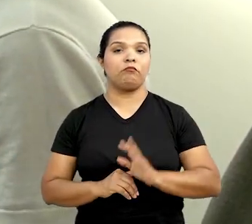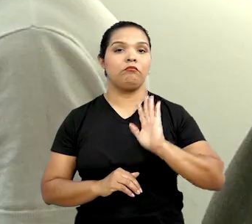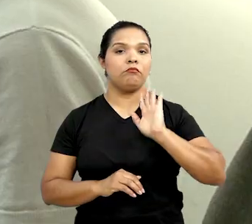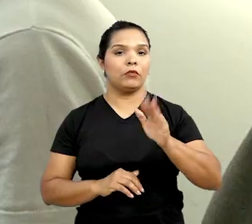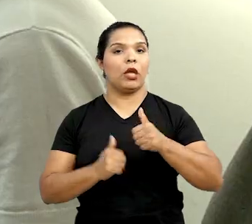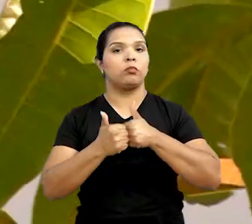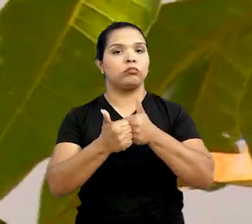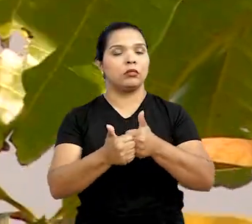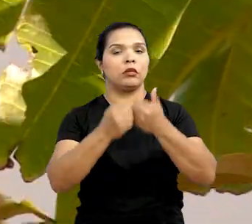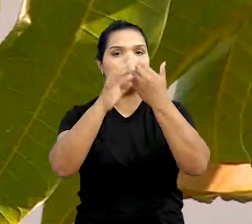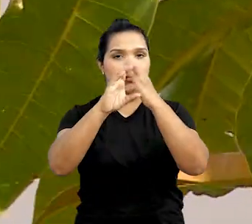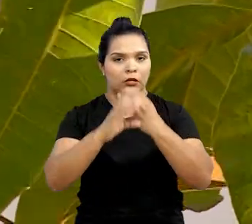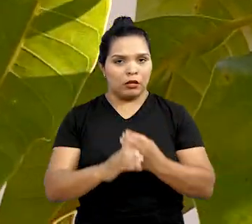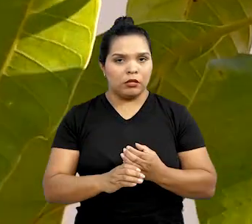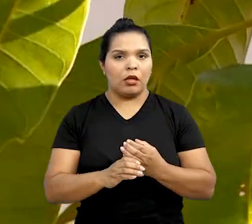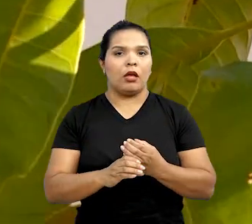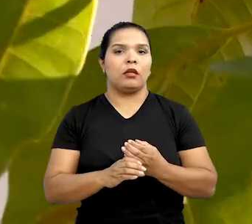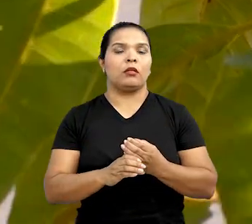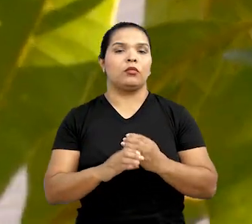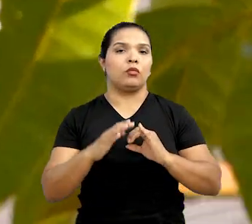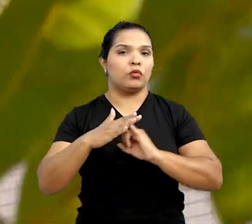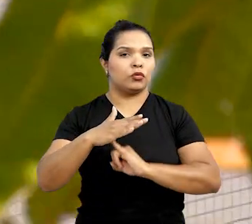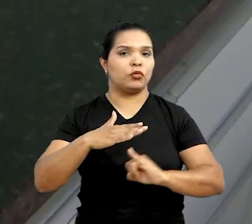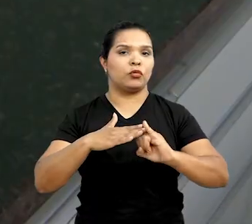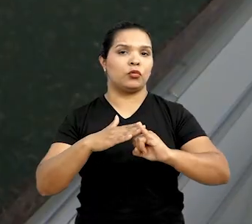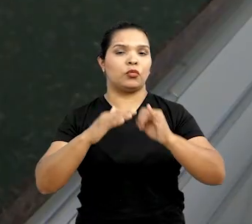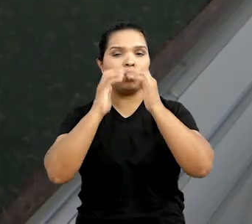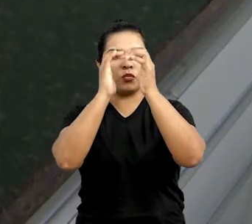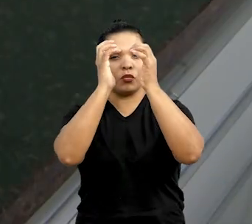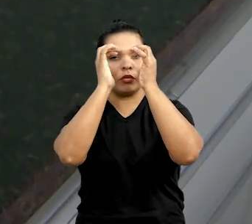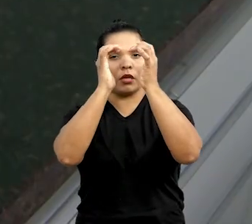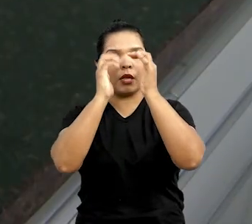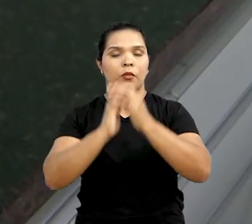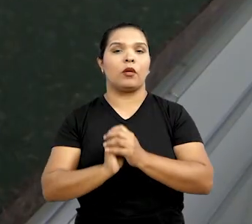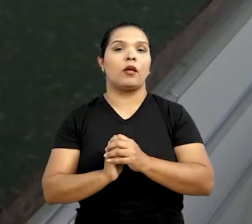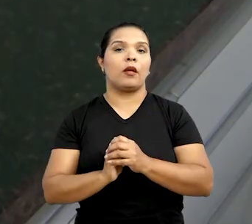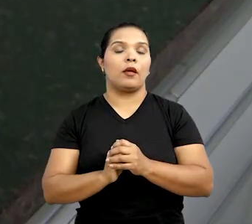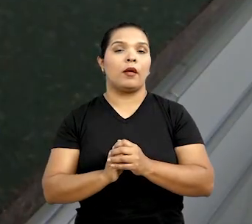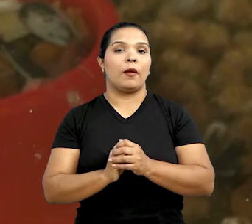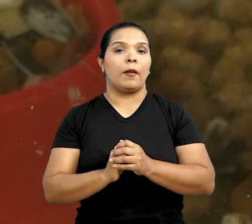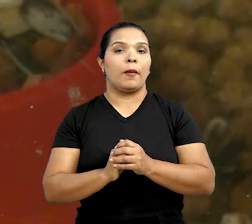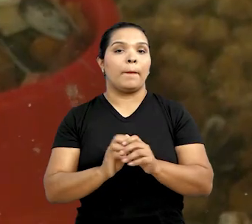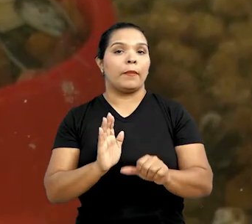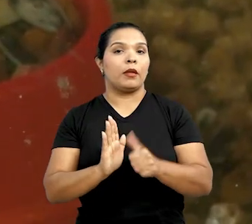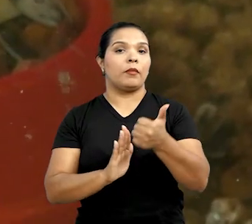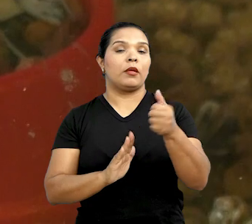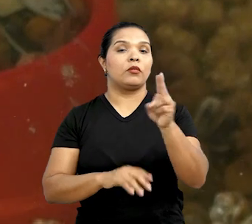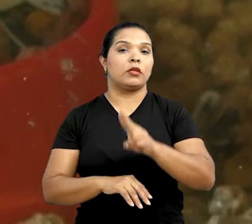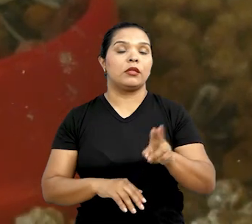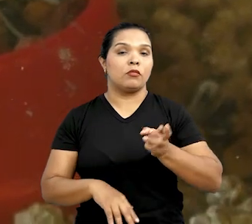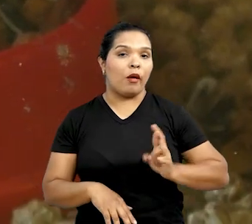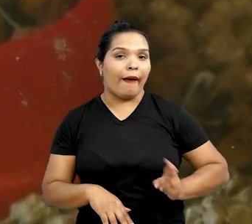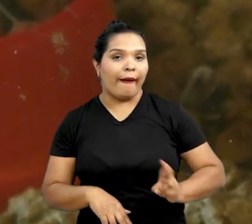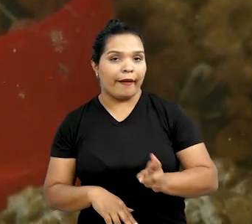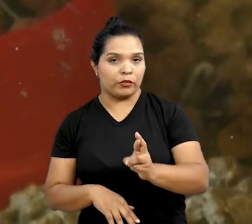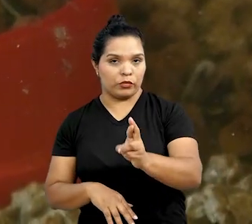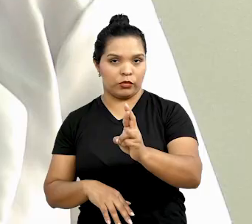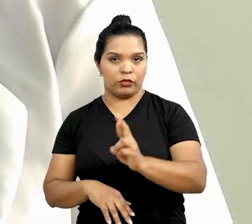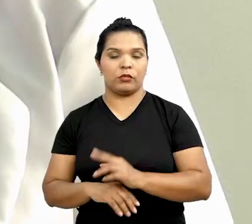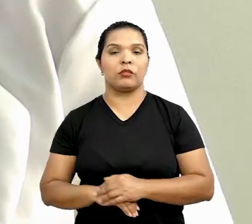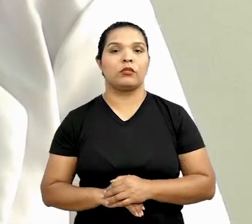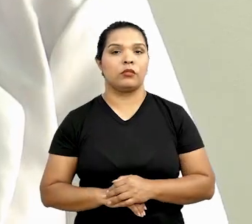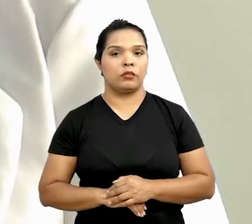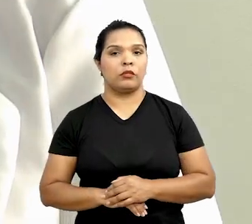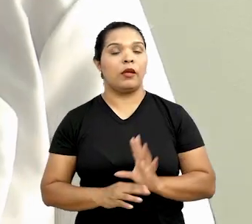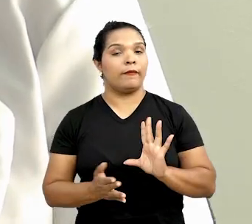pelo Laboratório de Neurodinâmica do Instituto do Cérebro. Neste primeiro momento, foram utilizados ratos no experimento.